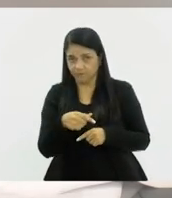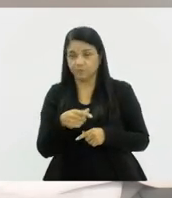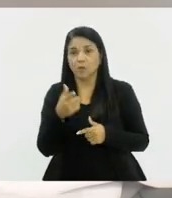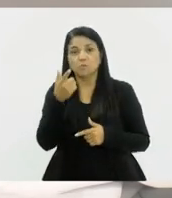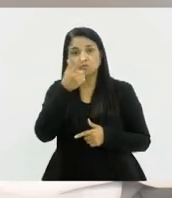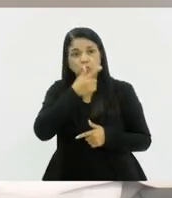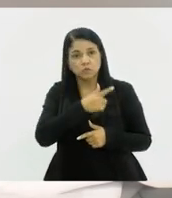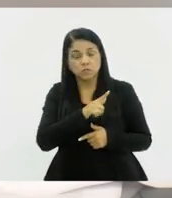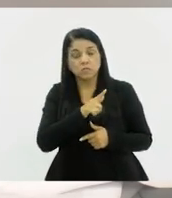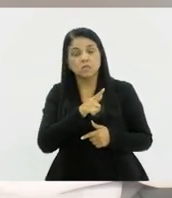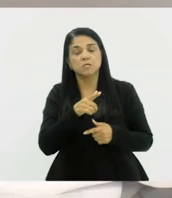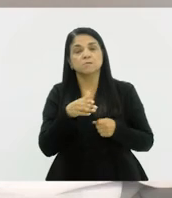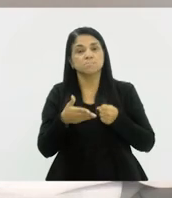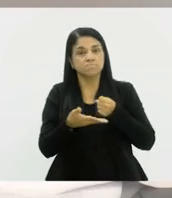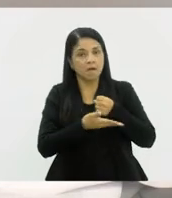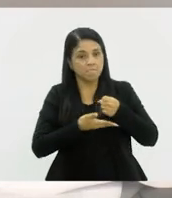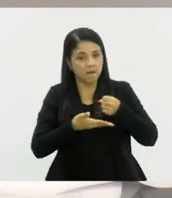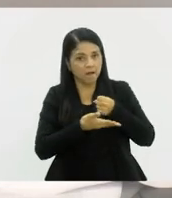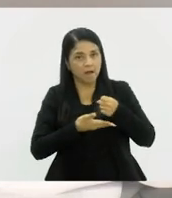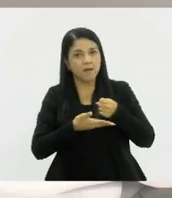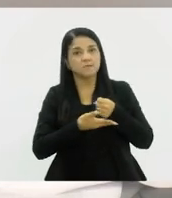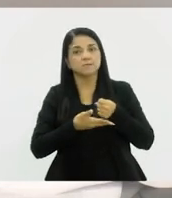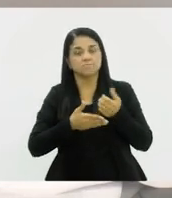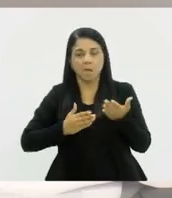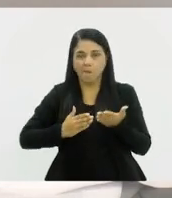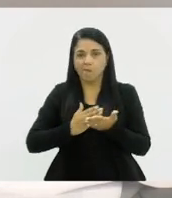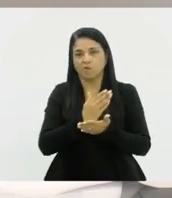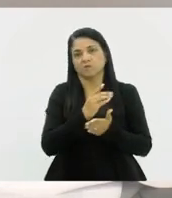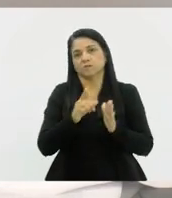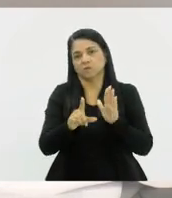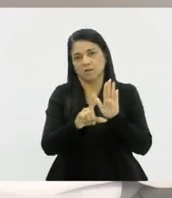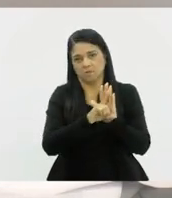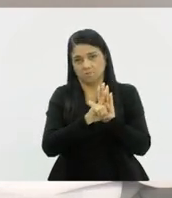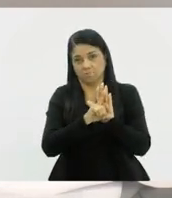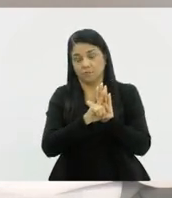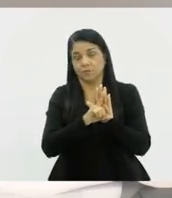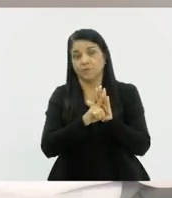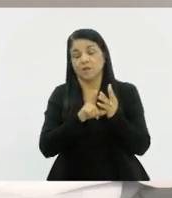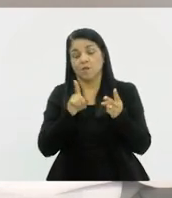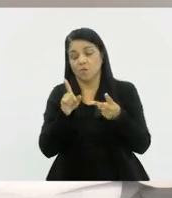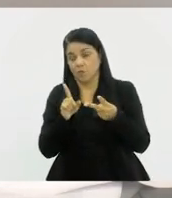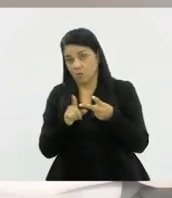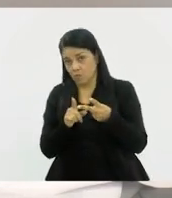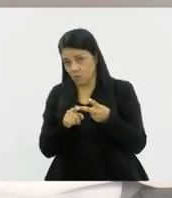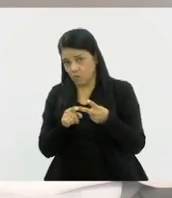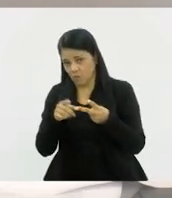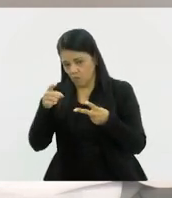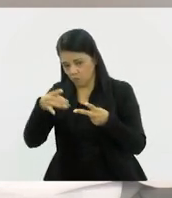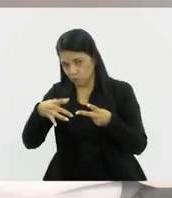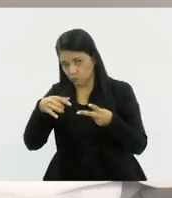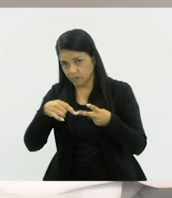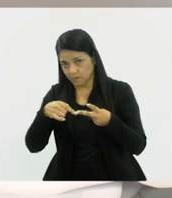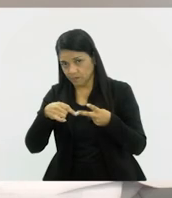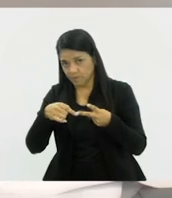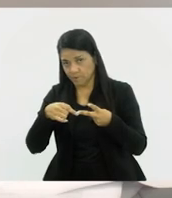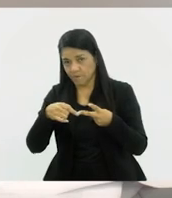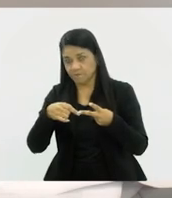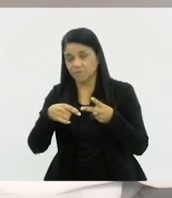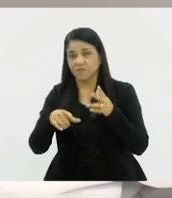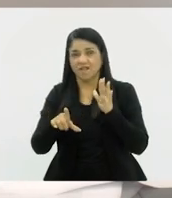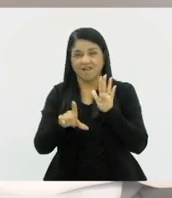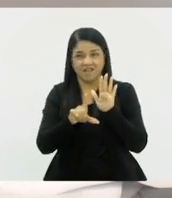uma base e aprovação dessa lei né sendo que essa última a a